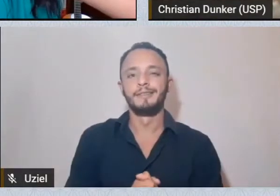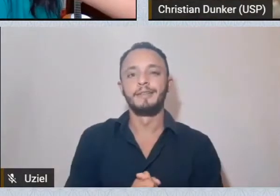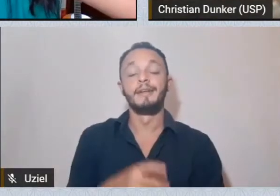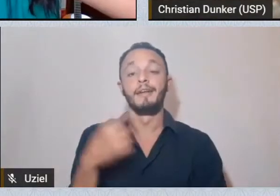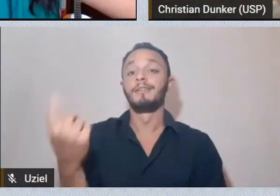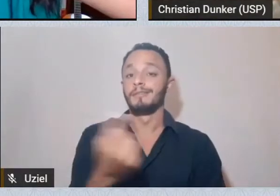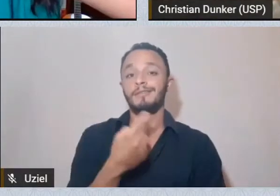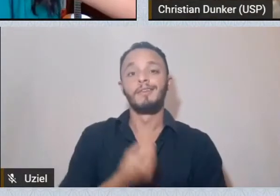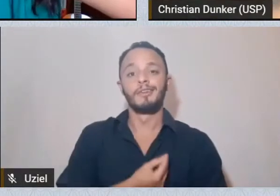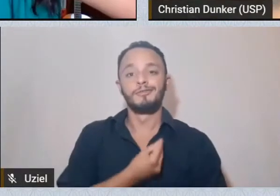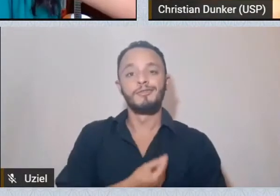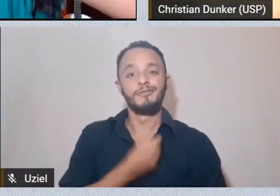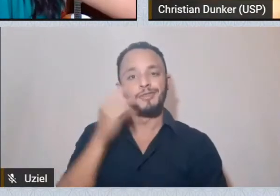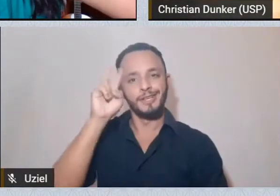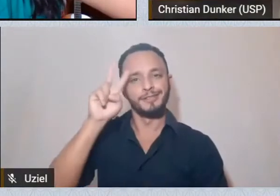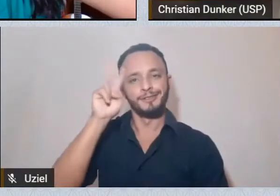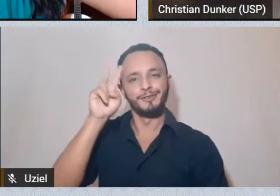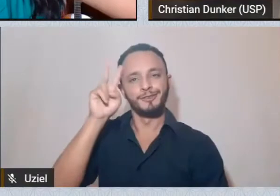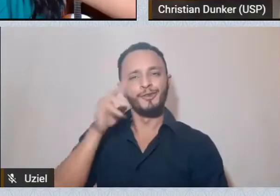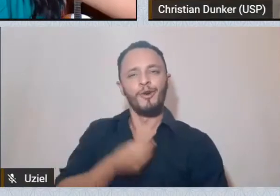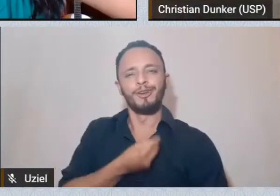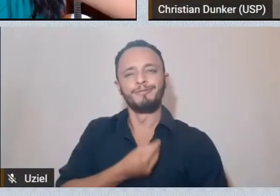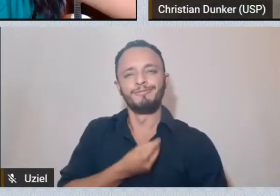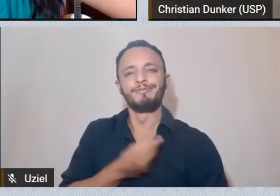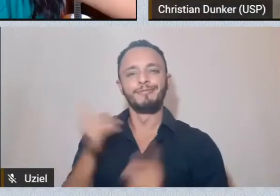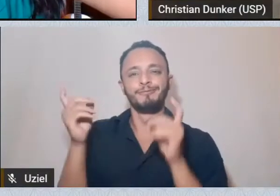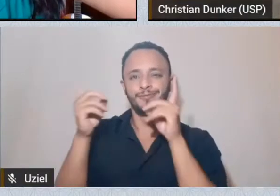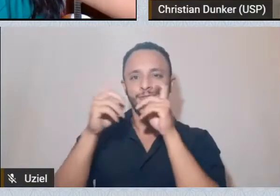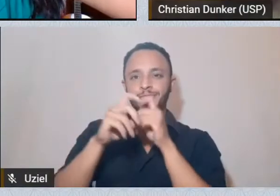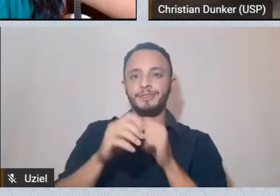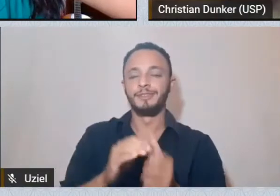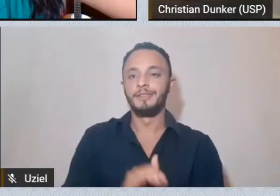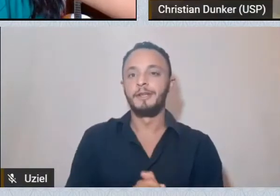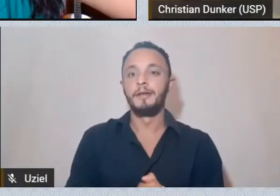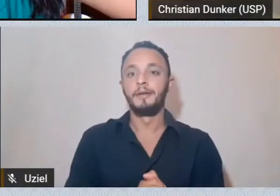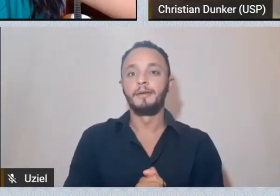vivendo. Um bombeiro